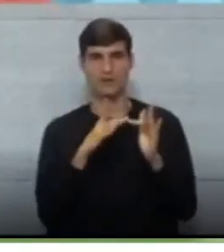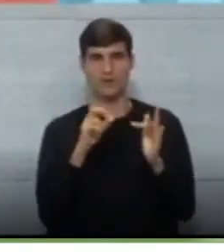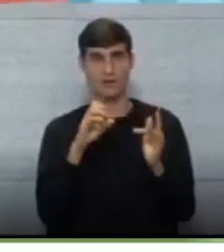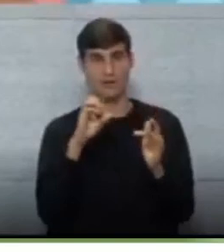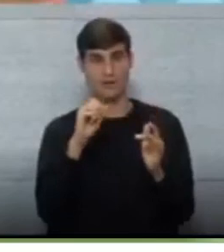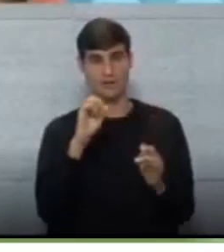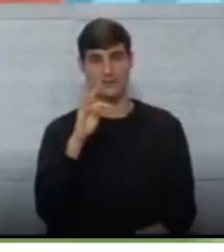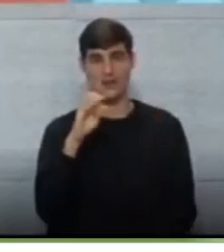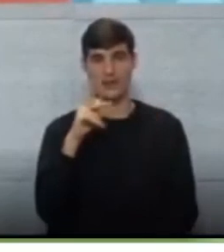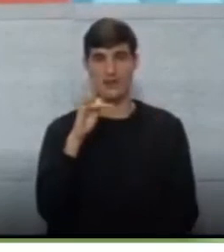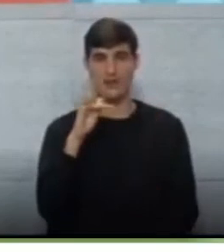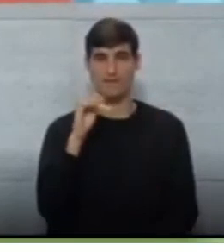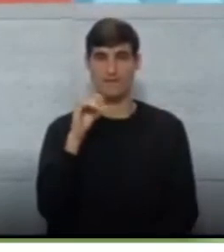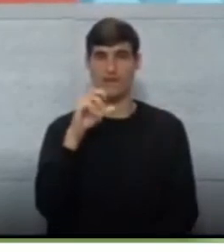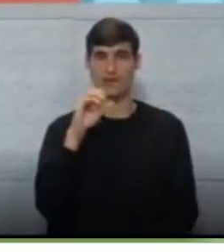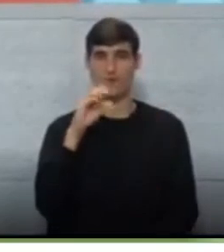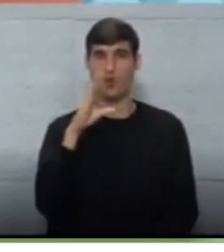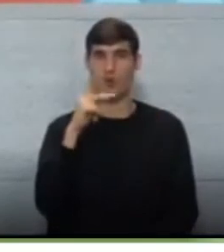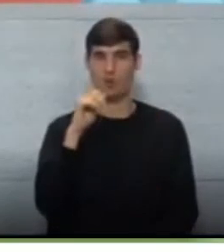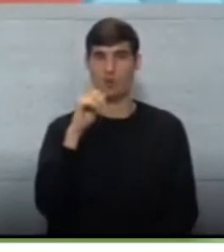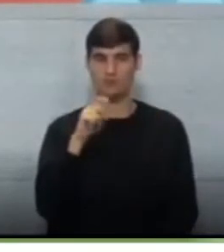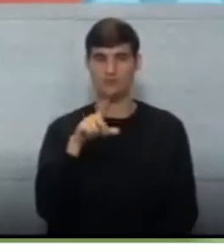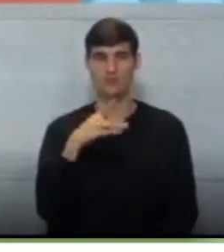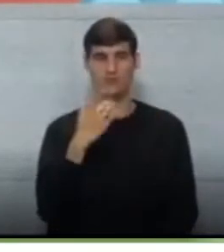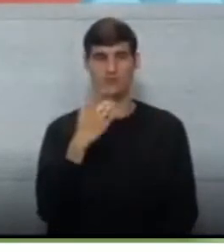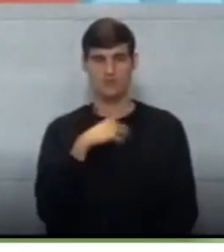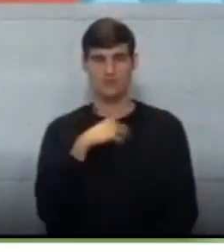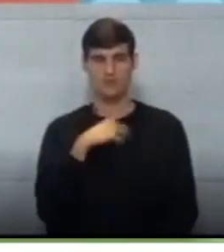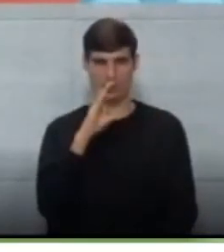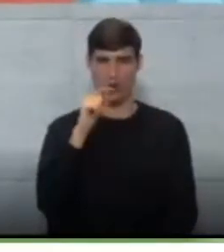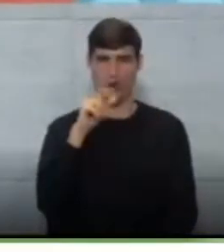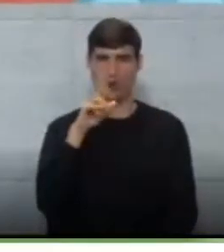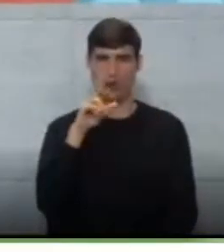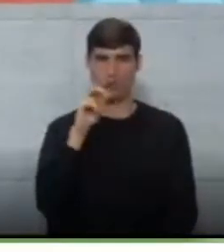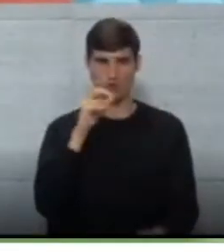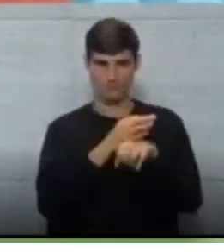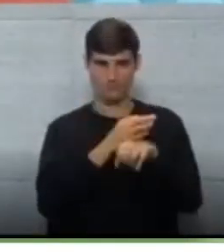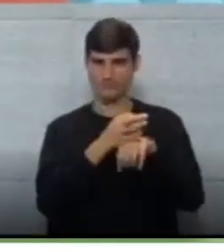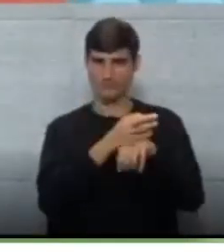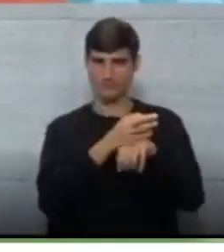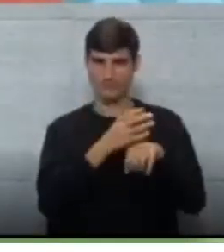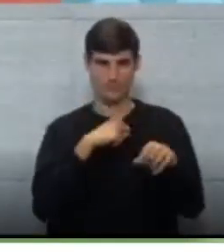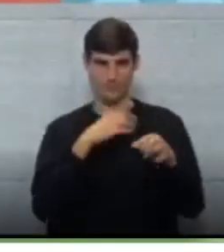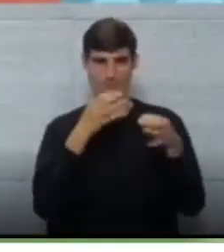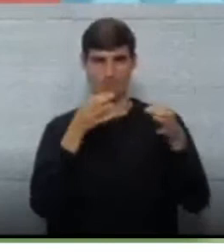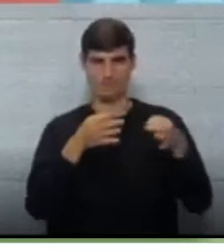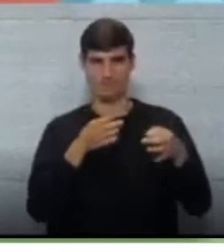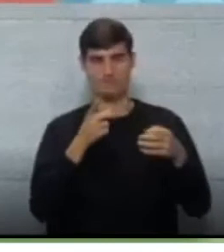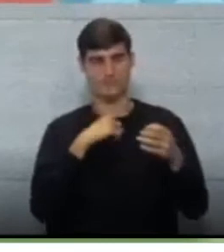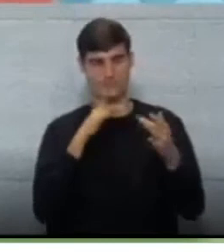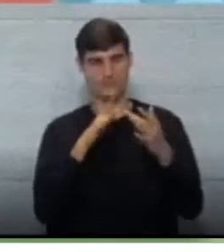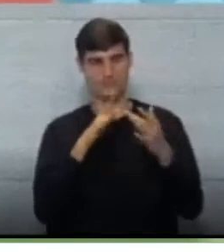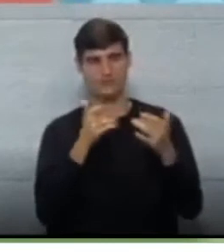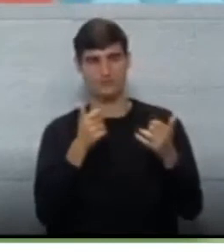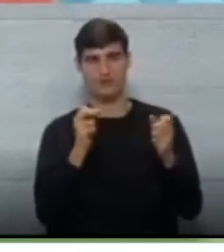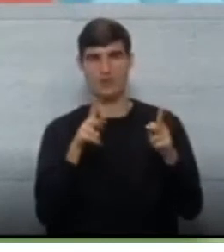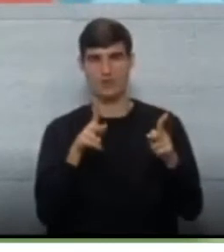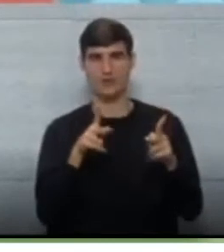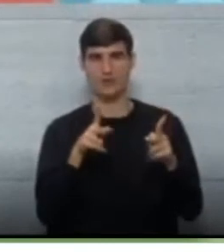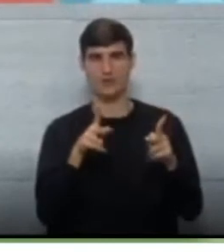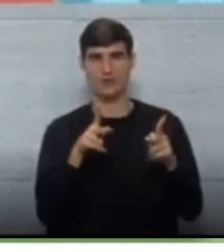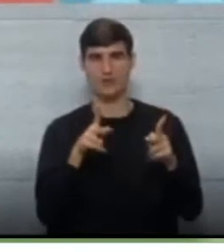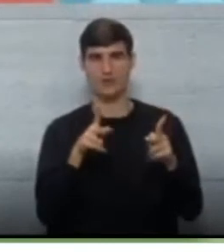aí ao Staphylococcus. Então, quando ele coagula completamente, nós podemos atribuir diretamente ao Staphylococcus aquele procedimento.